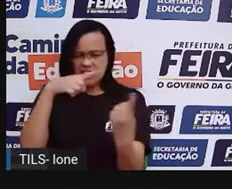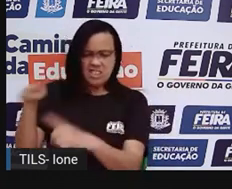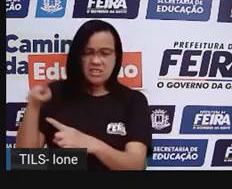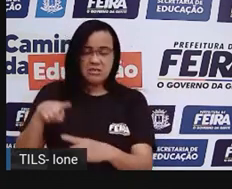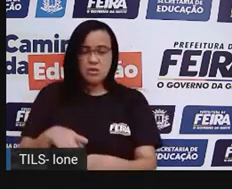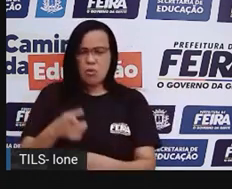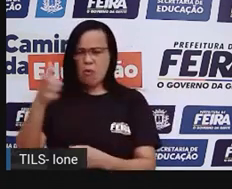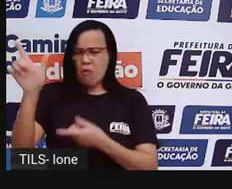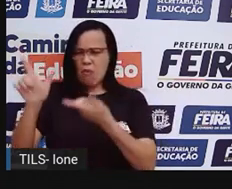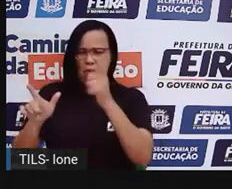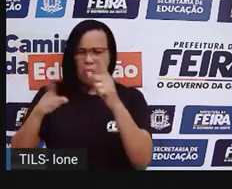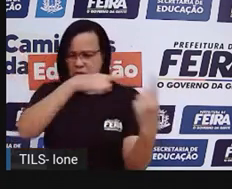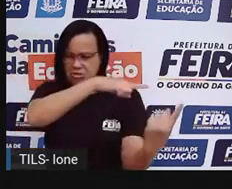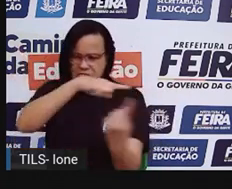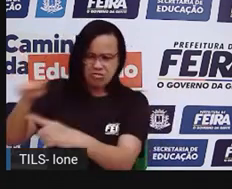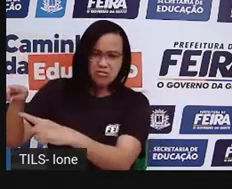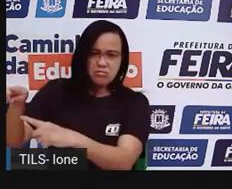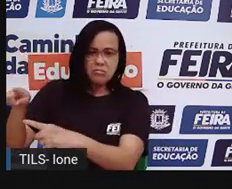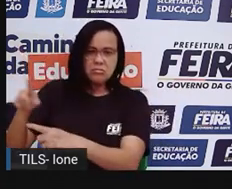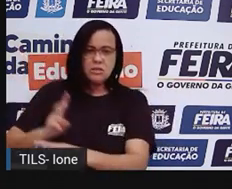nos outros.